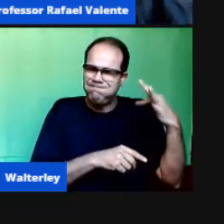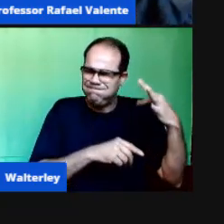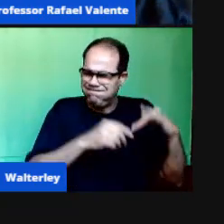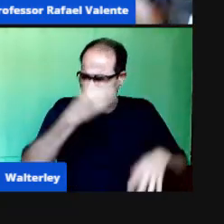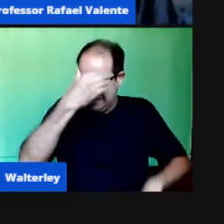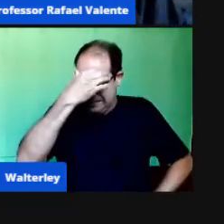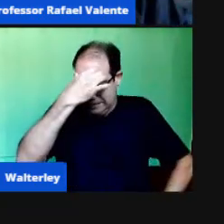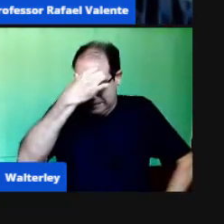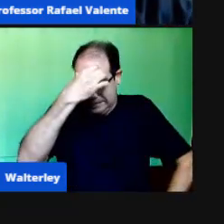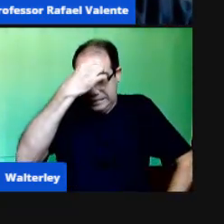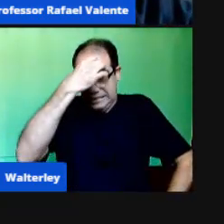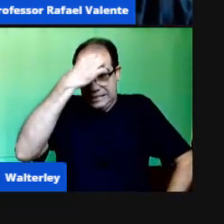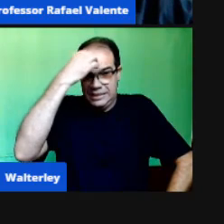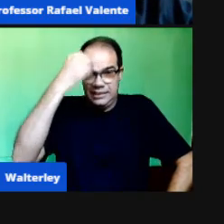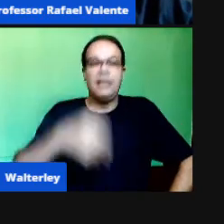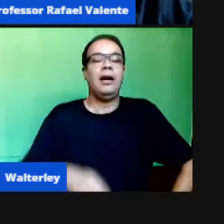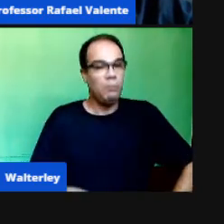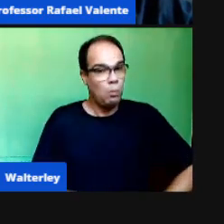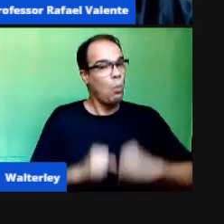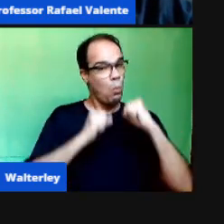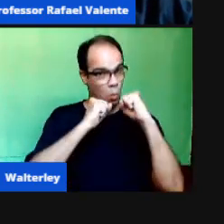Combinado? Próximo.